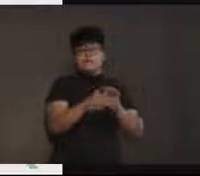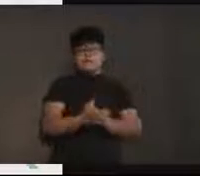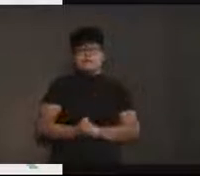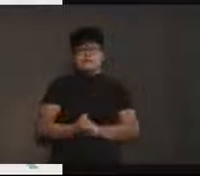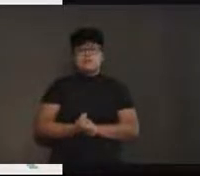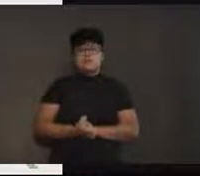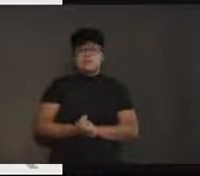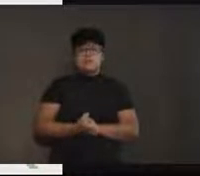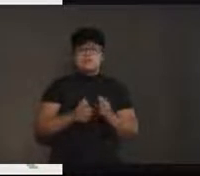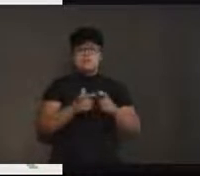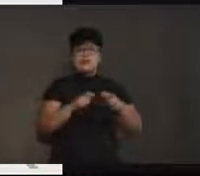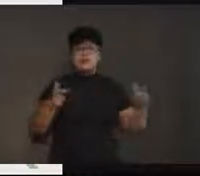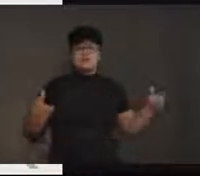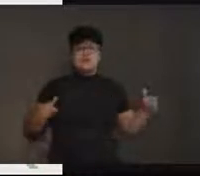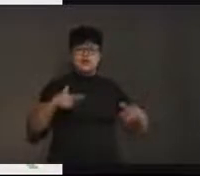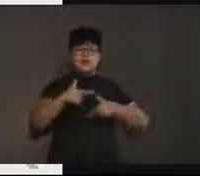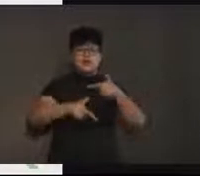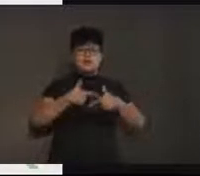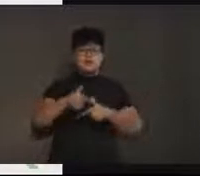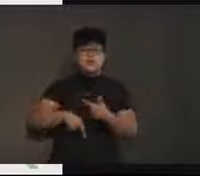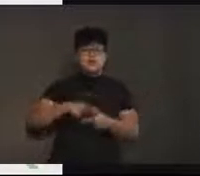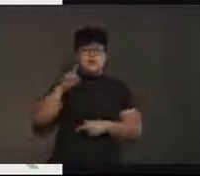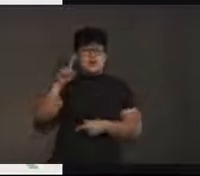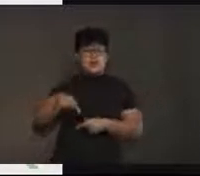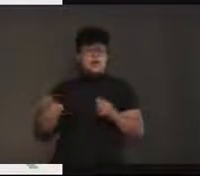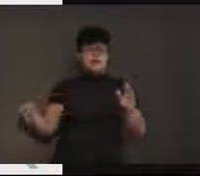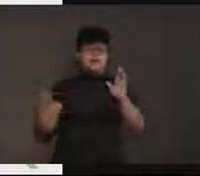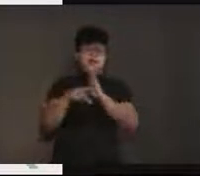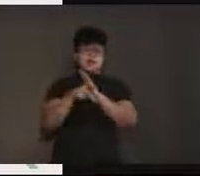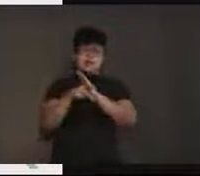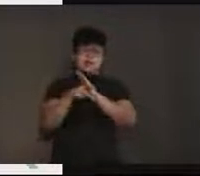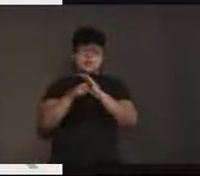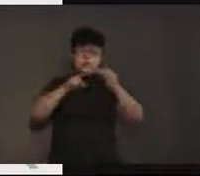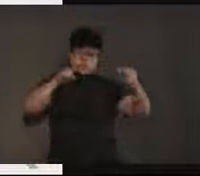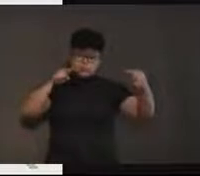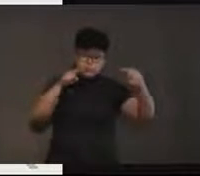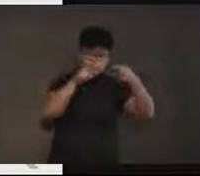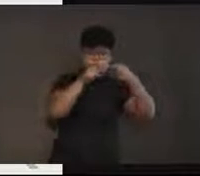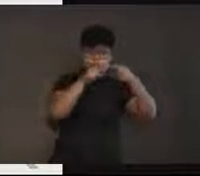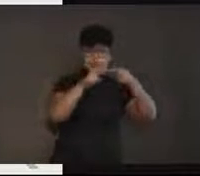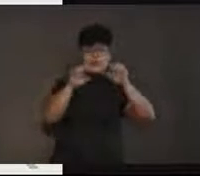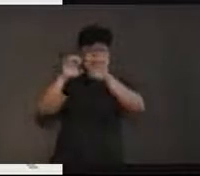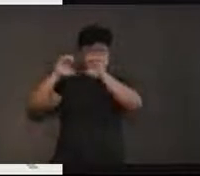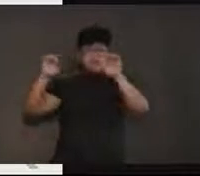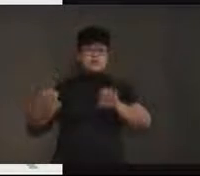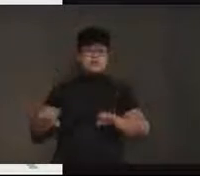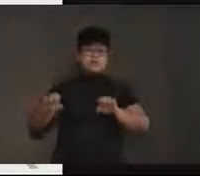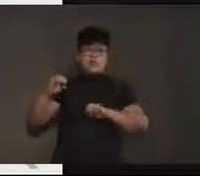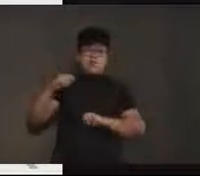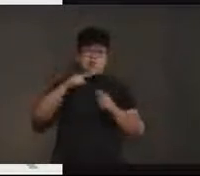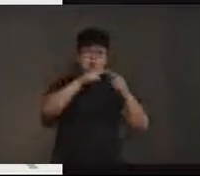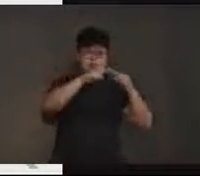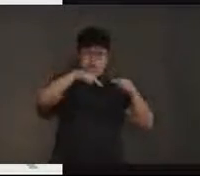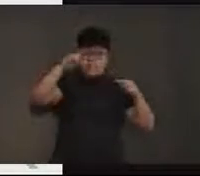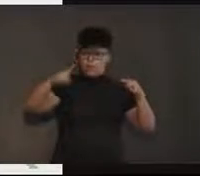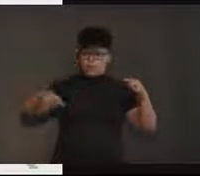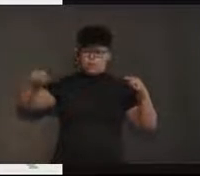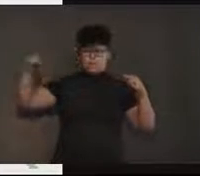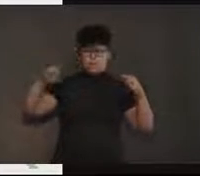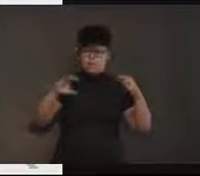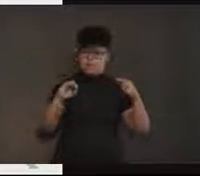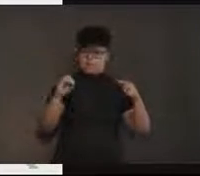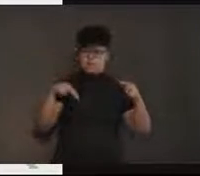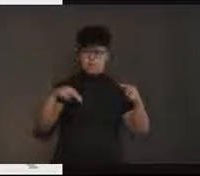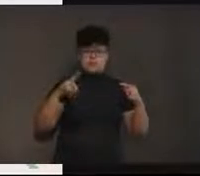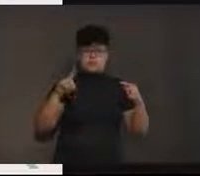trabalhos são em equações de ondas porém os métodos se aplicam a problemas